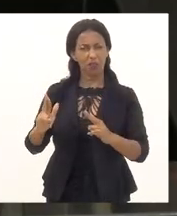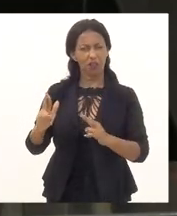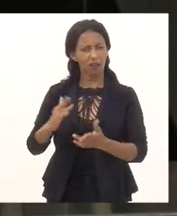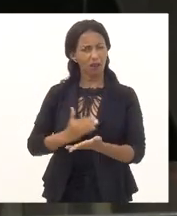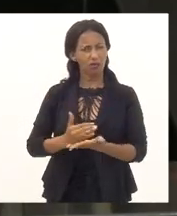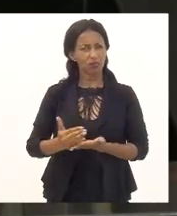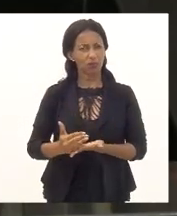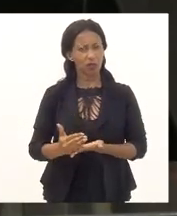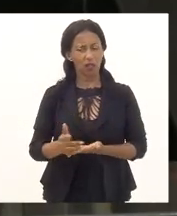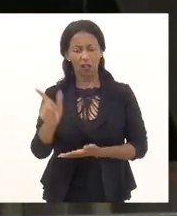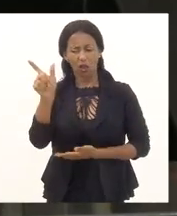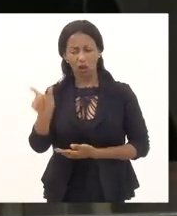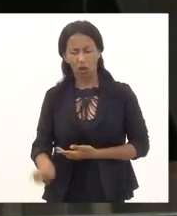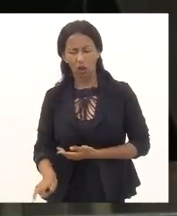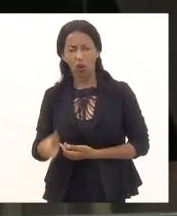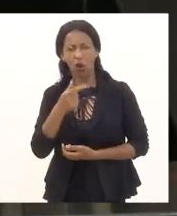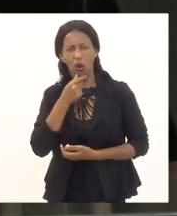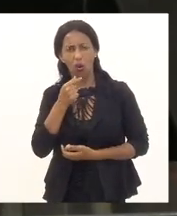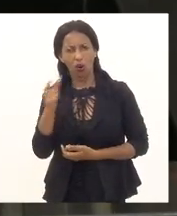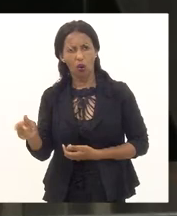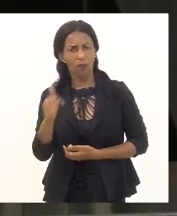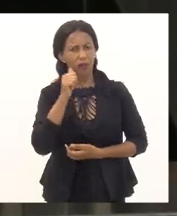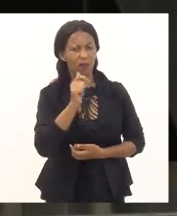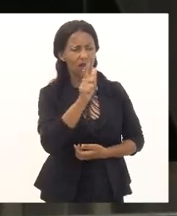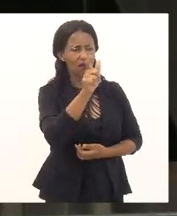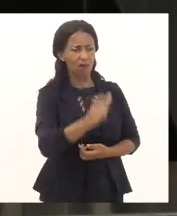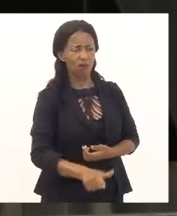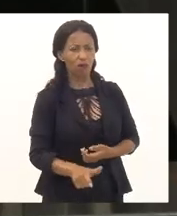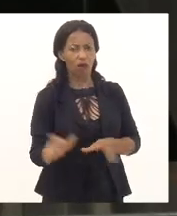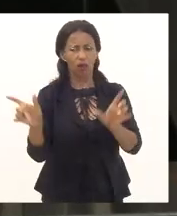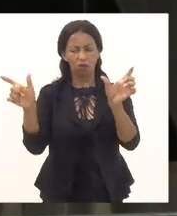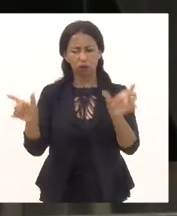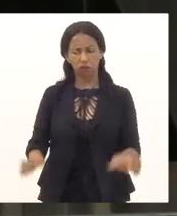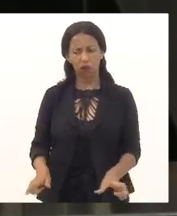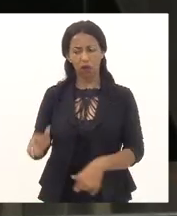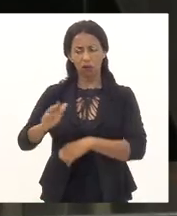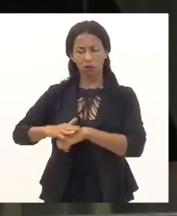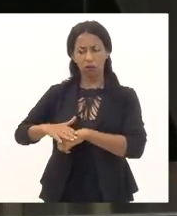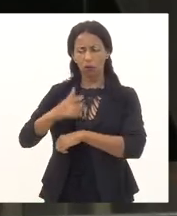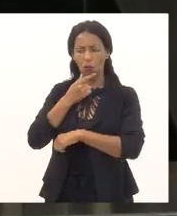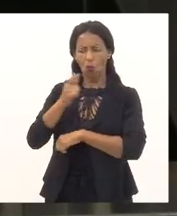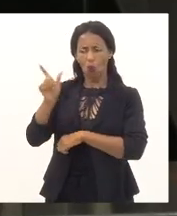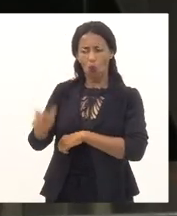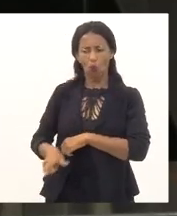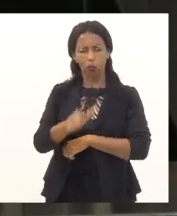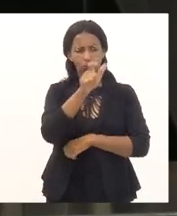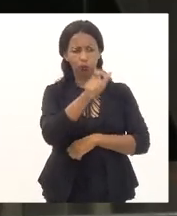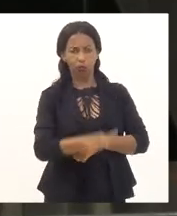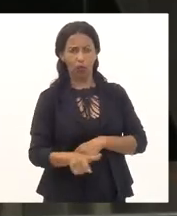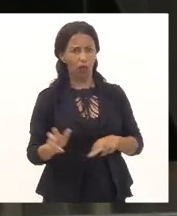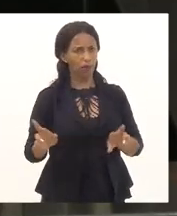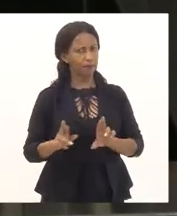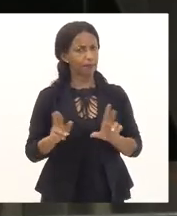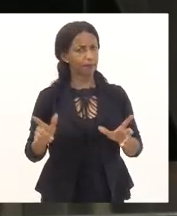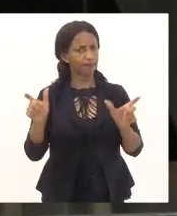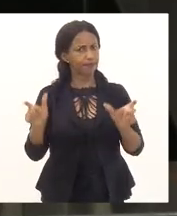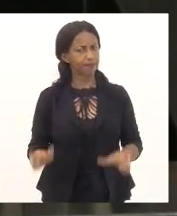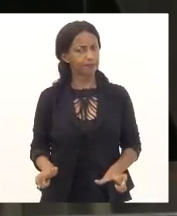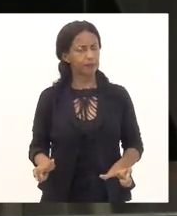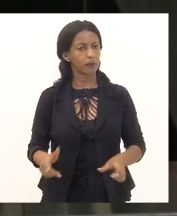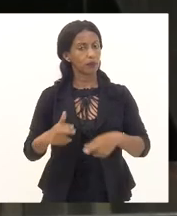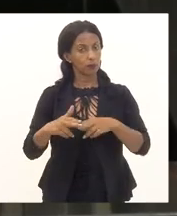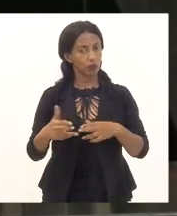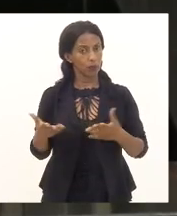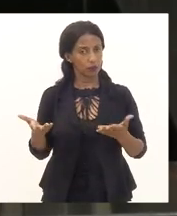existem entre o homem e a mulher, entre o sexo masculino e feminino. Por conta